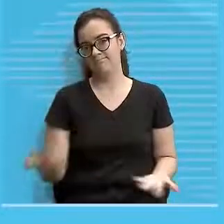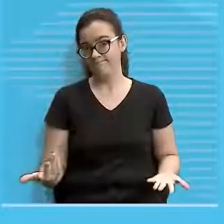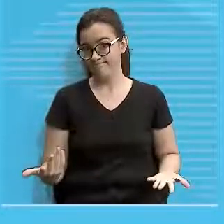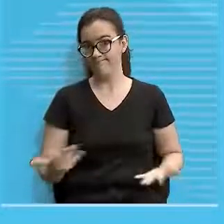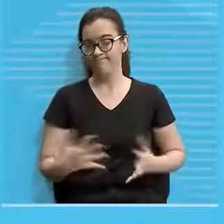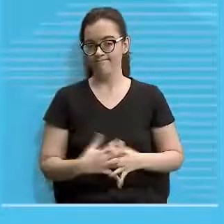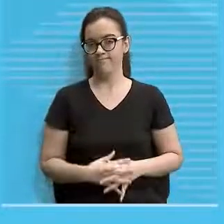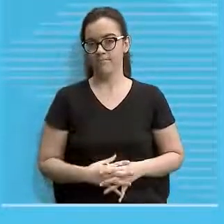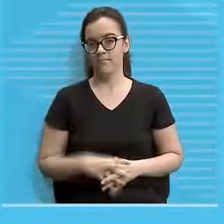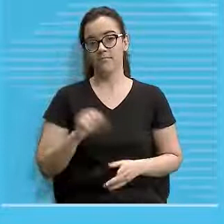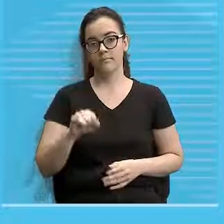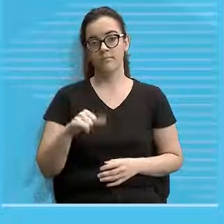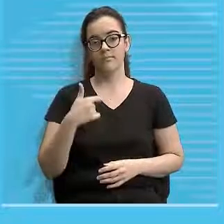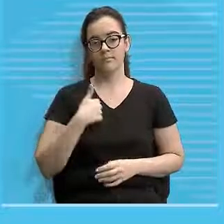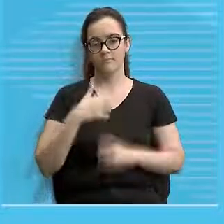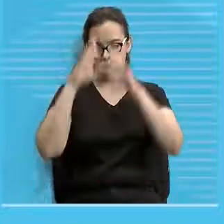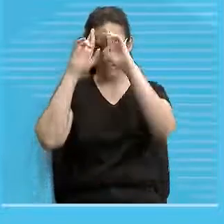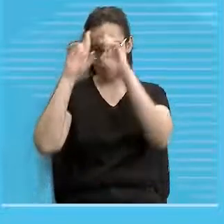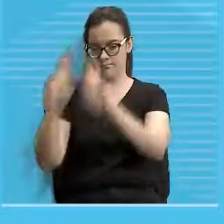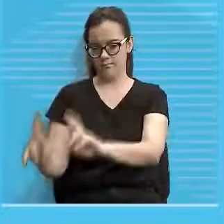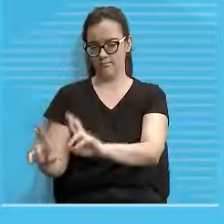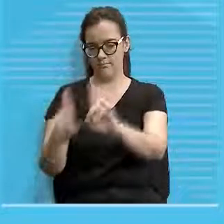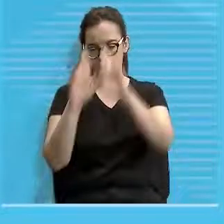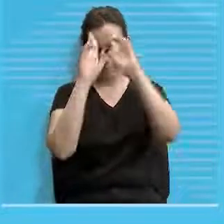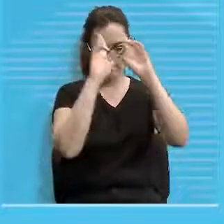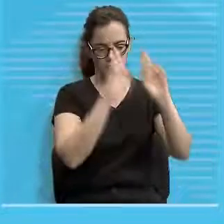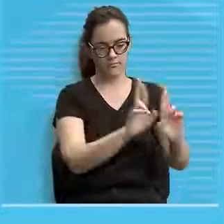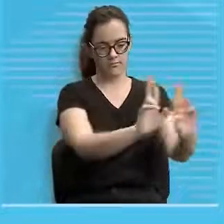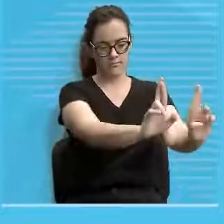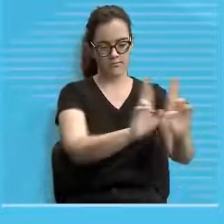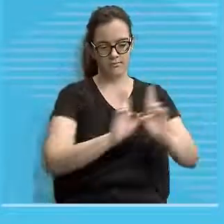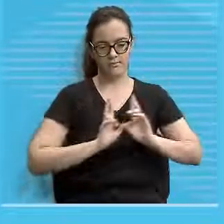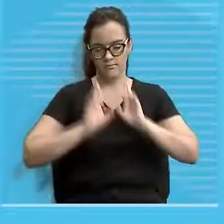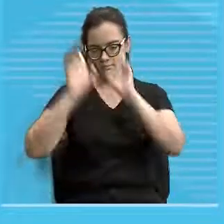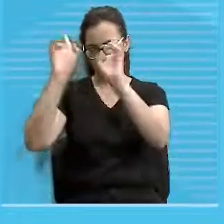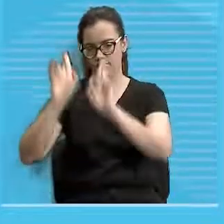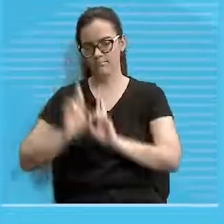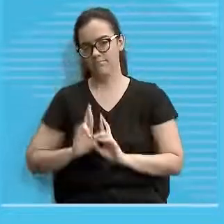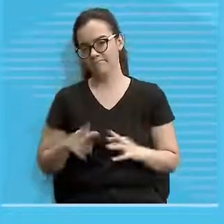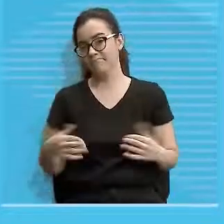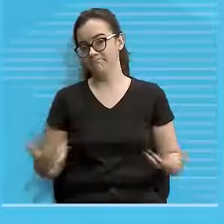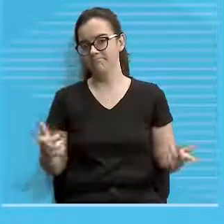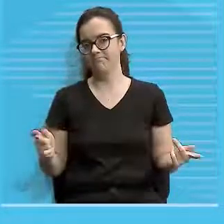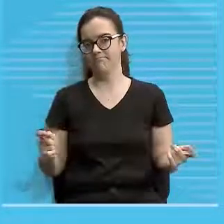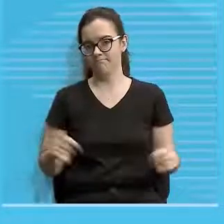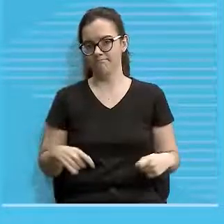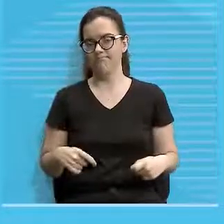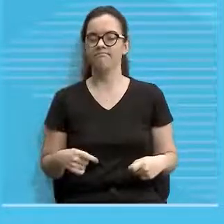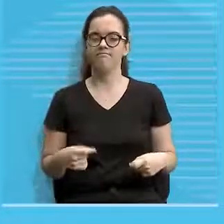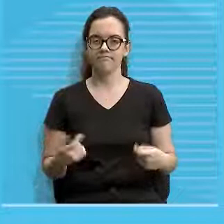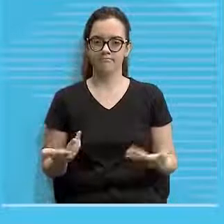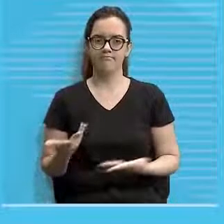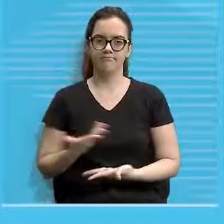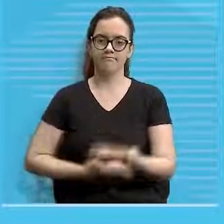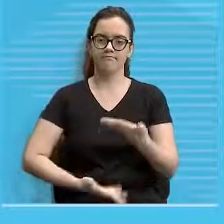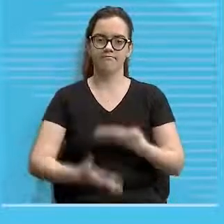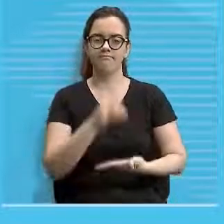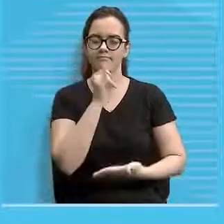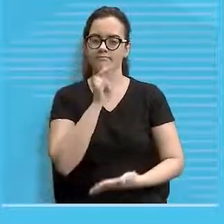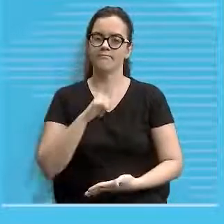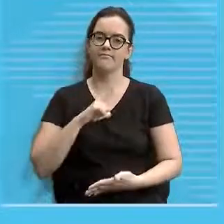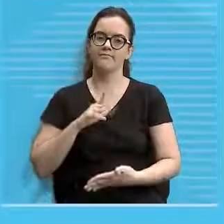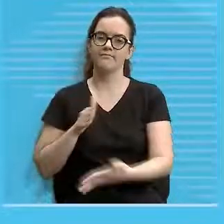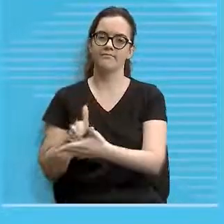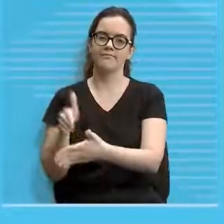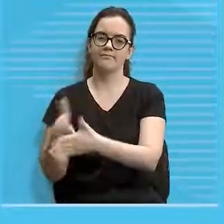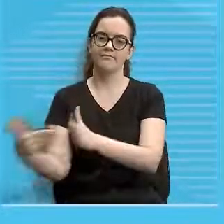esteja agredindo ou então invalidando ou ultrapassando o limite do direito, da liberdade